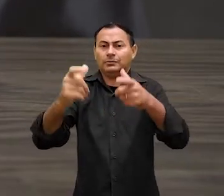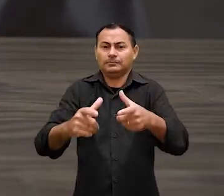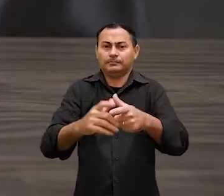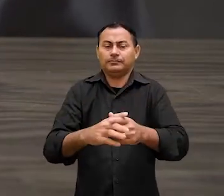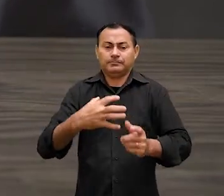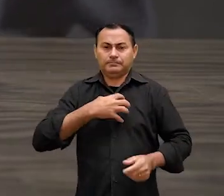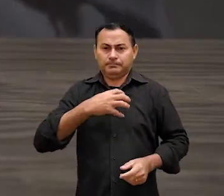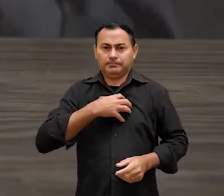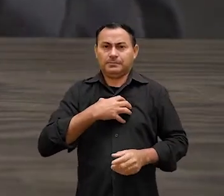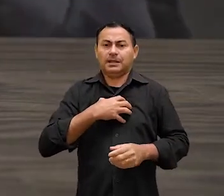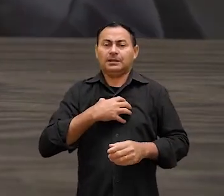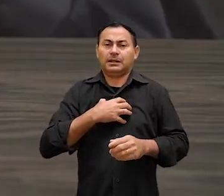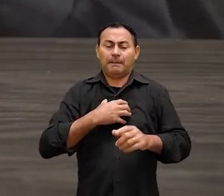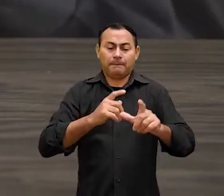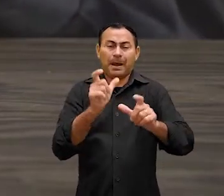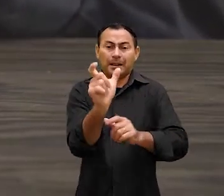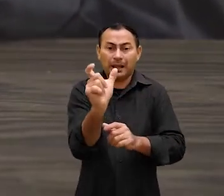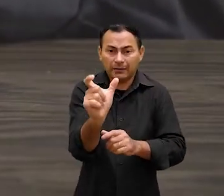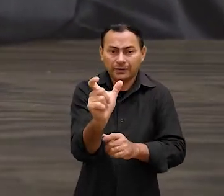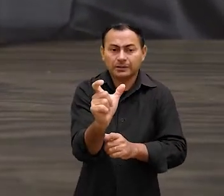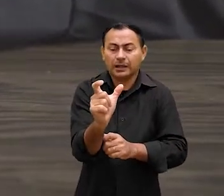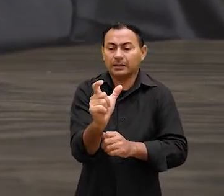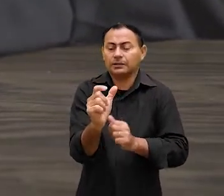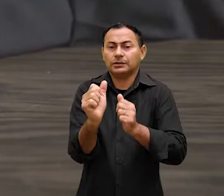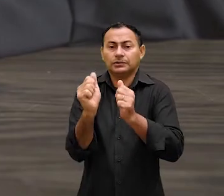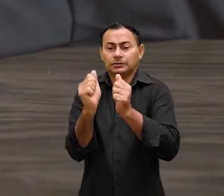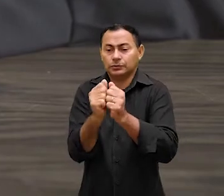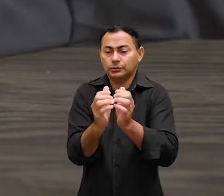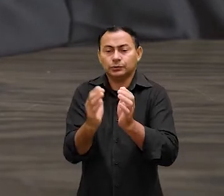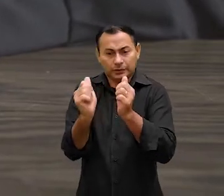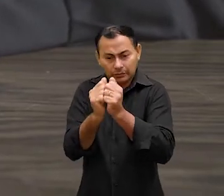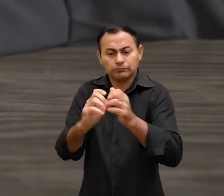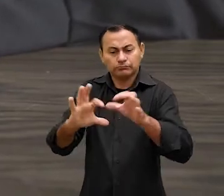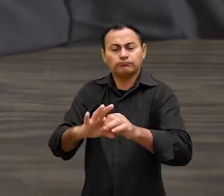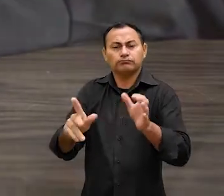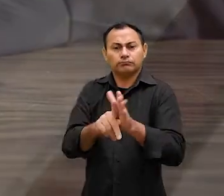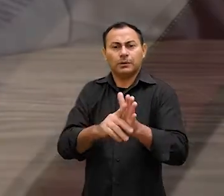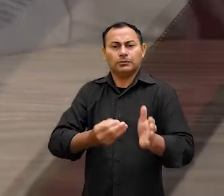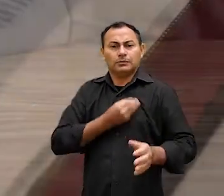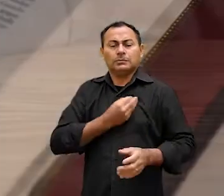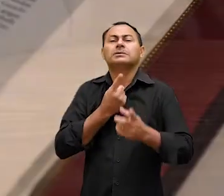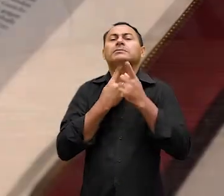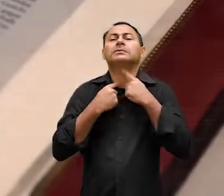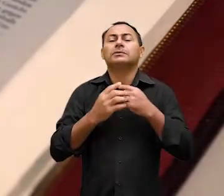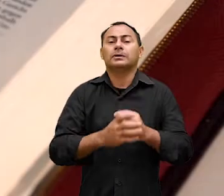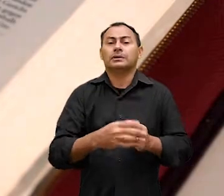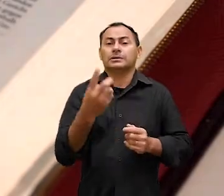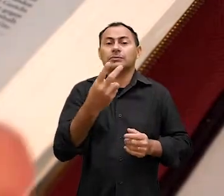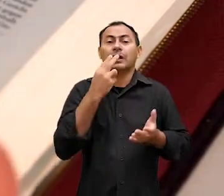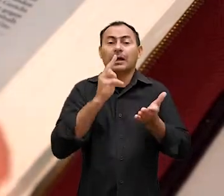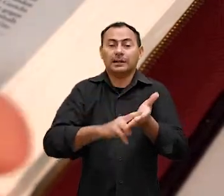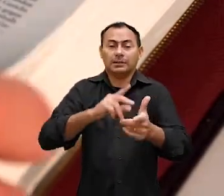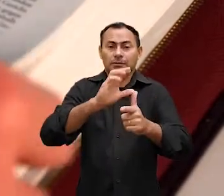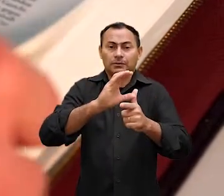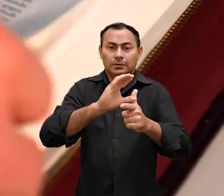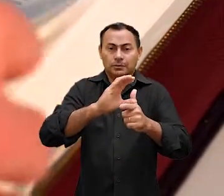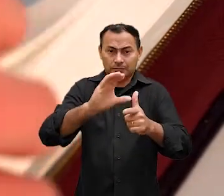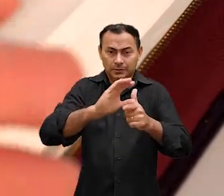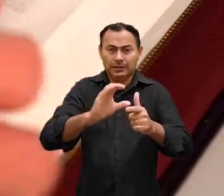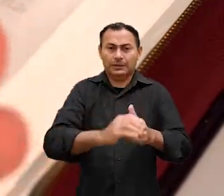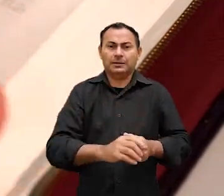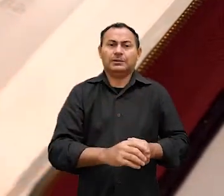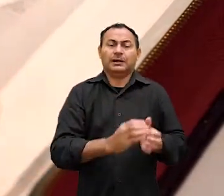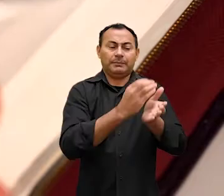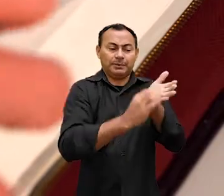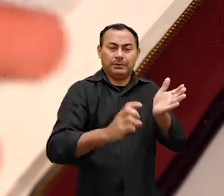no sentido literal, de estarem ao lado deles mesmos. Em 2 Coríntios capítulo 5, o apóstolo Paulo diz que